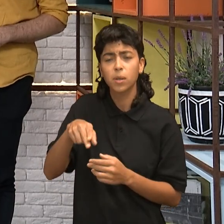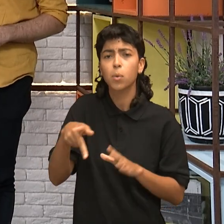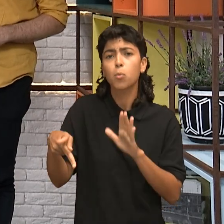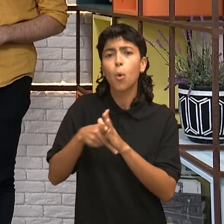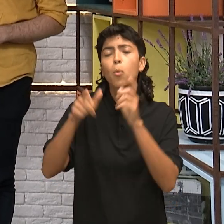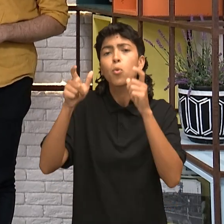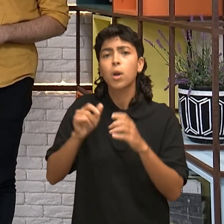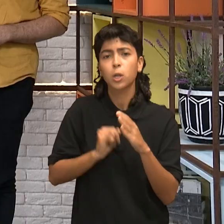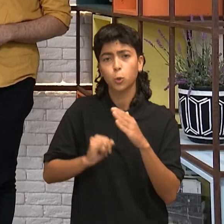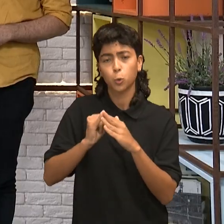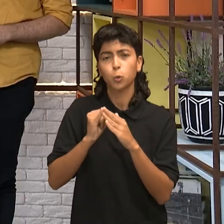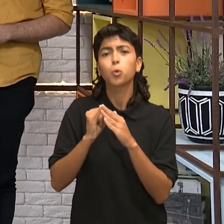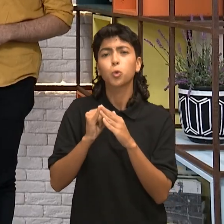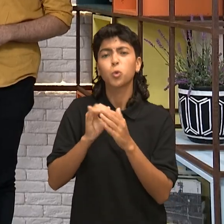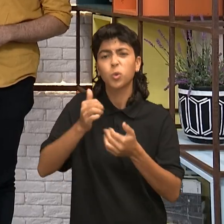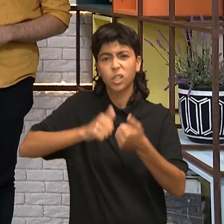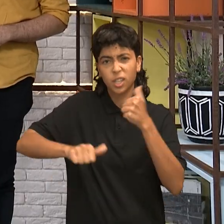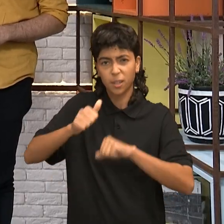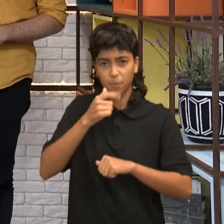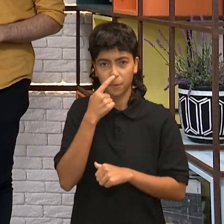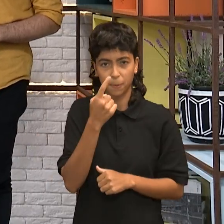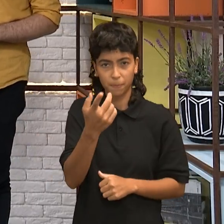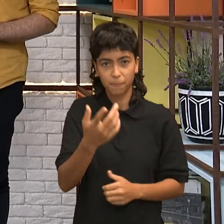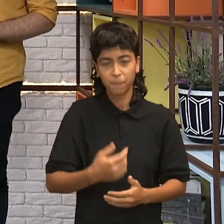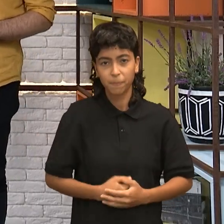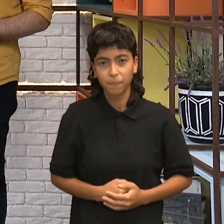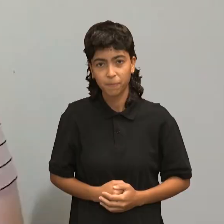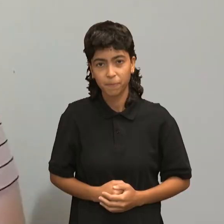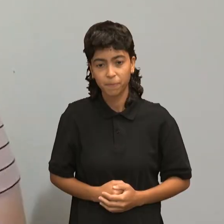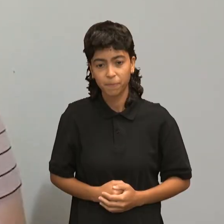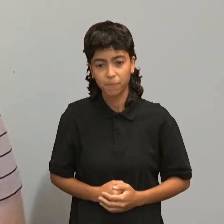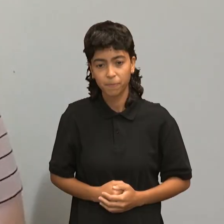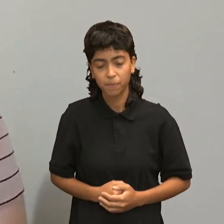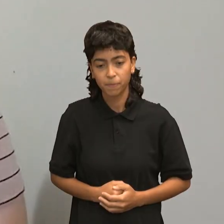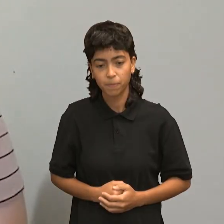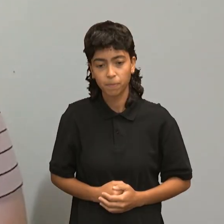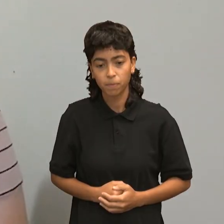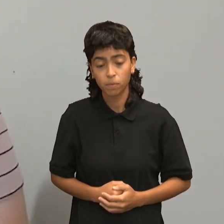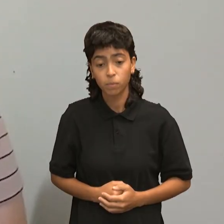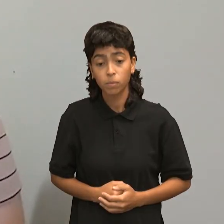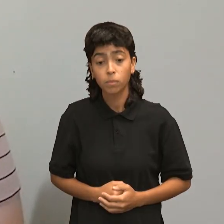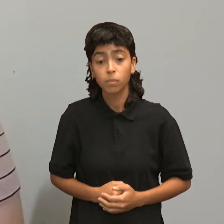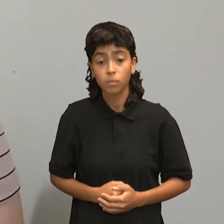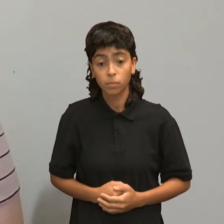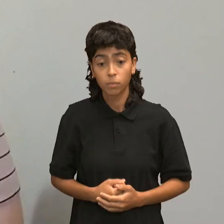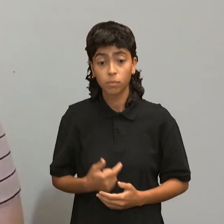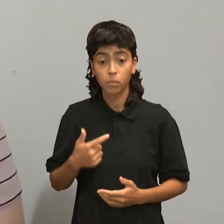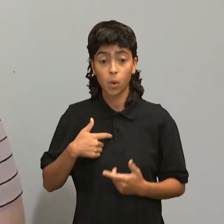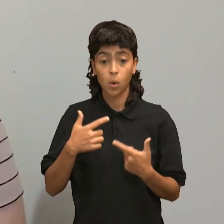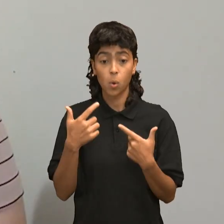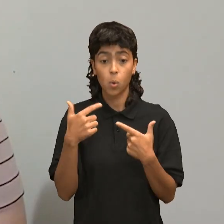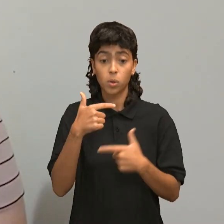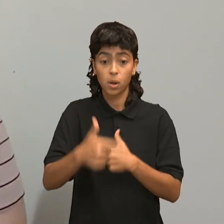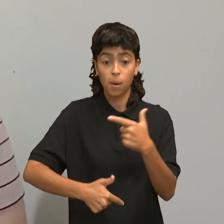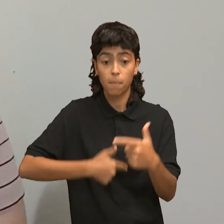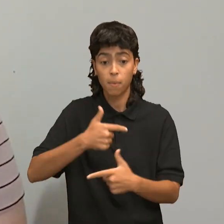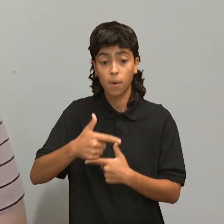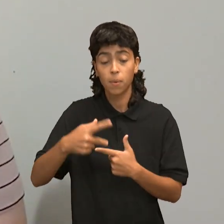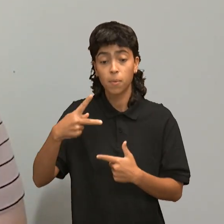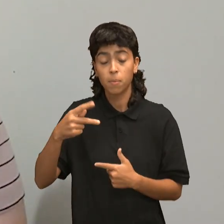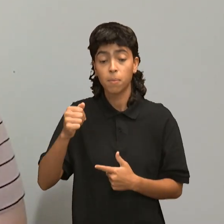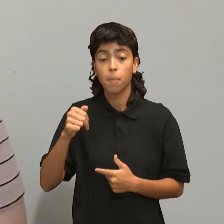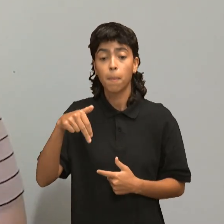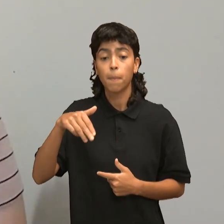Instituto de Química. Rodou. Eu trabalho com as PANC, que são as plantas alimentícias